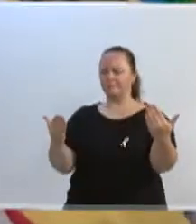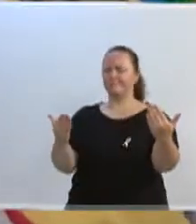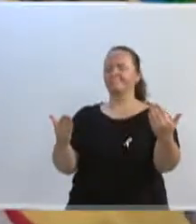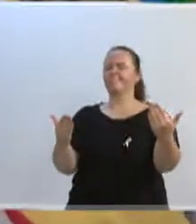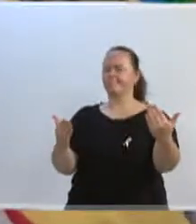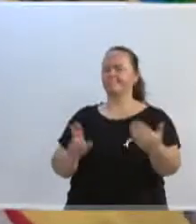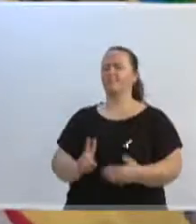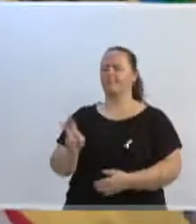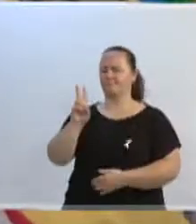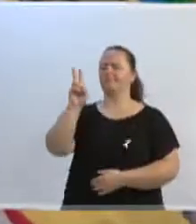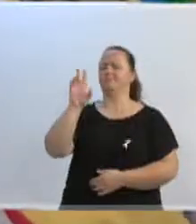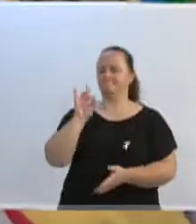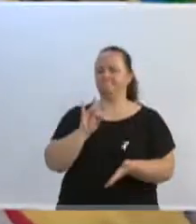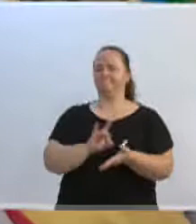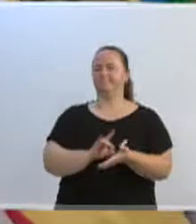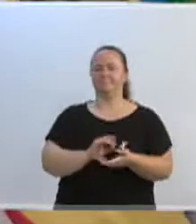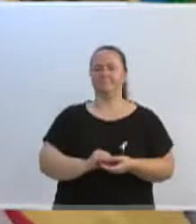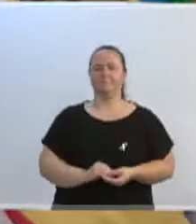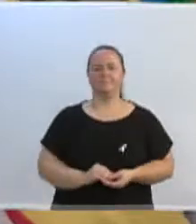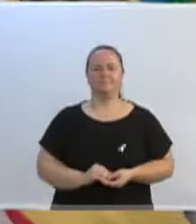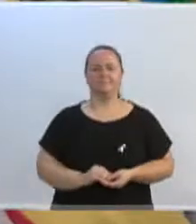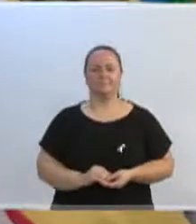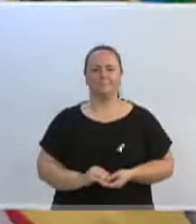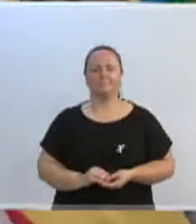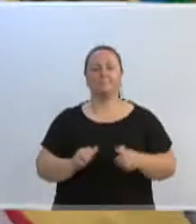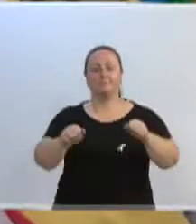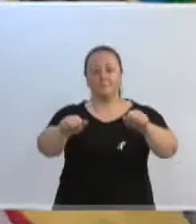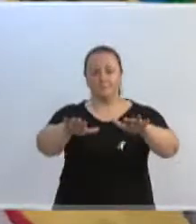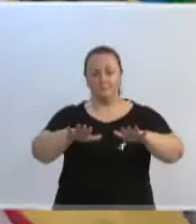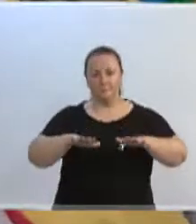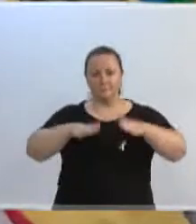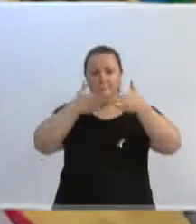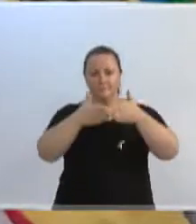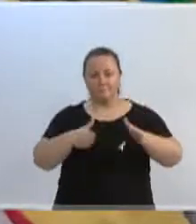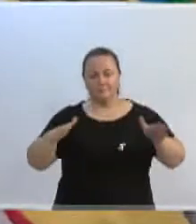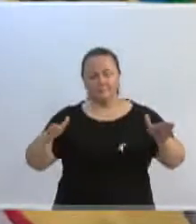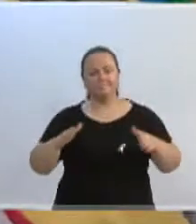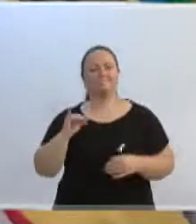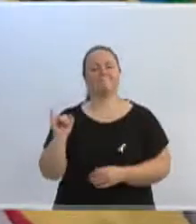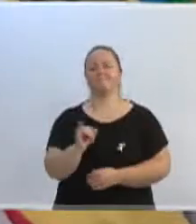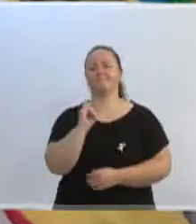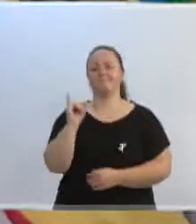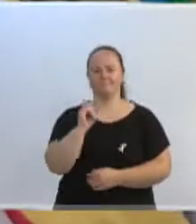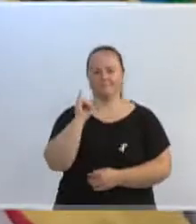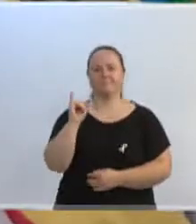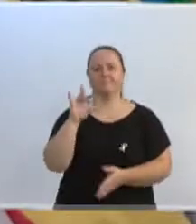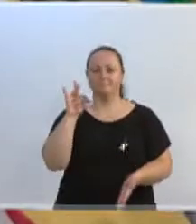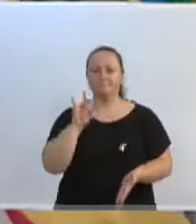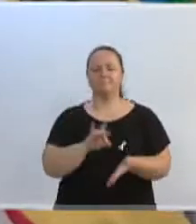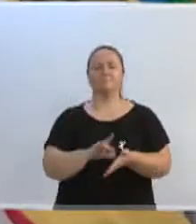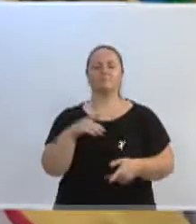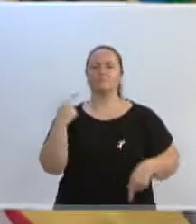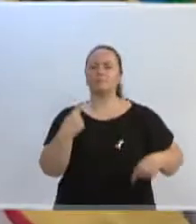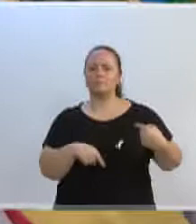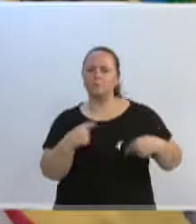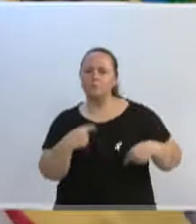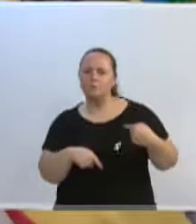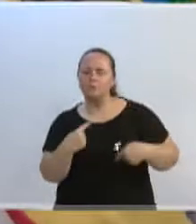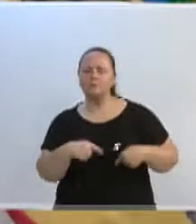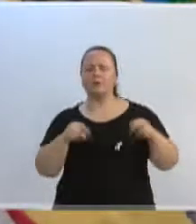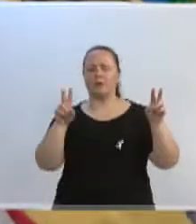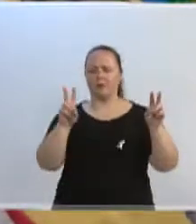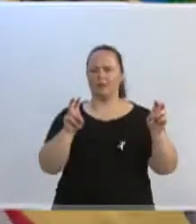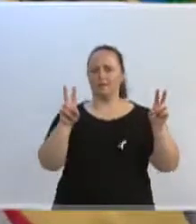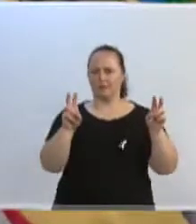valor. Mas essa audiência realmente ela é muito importante para que a gente possa debater esse